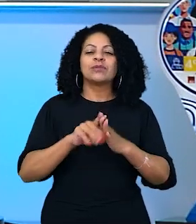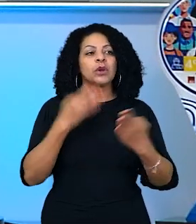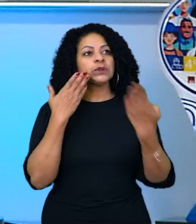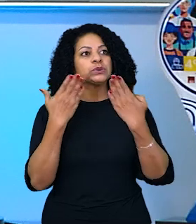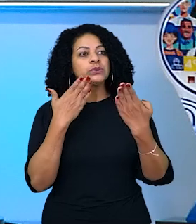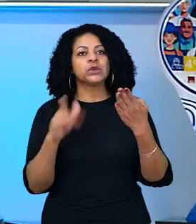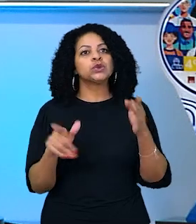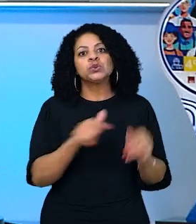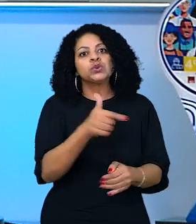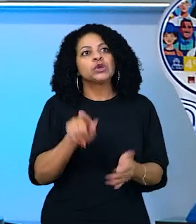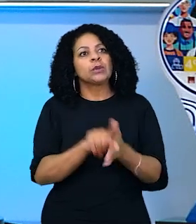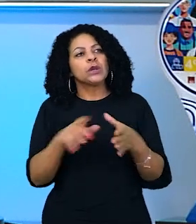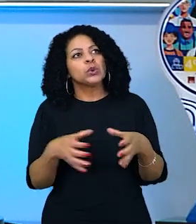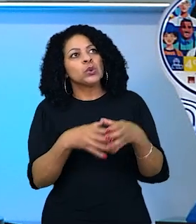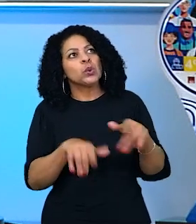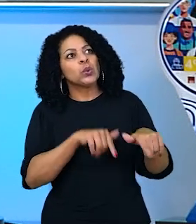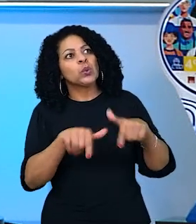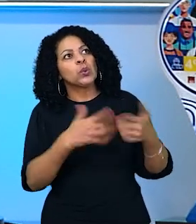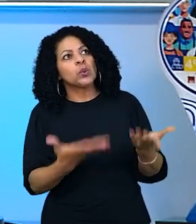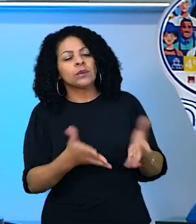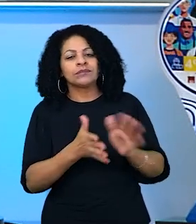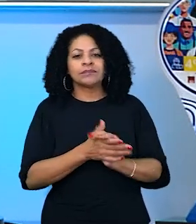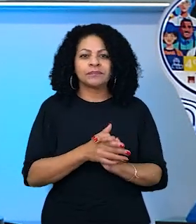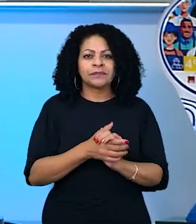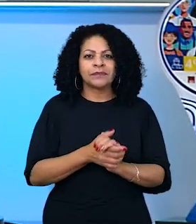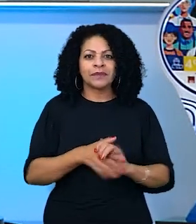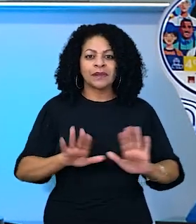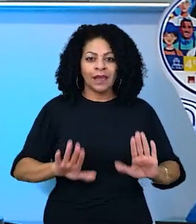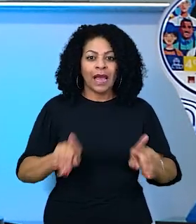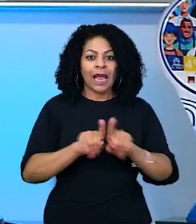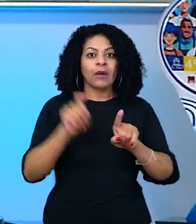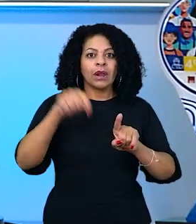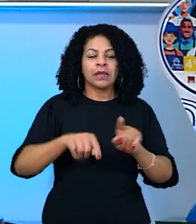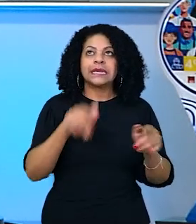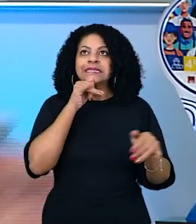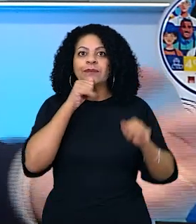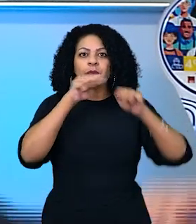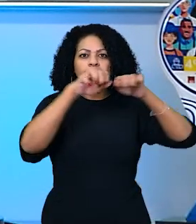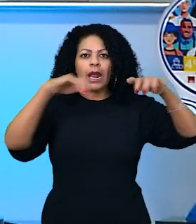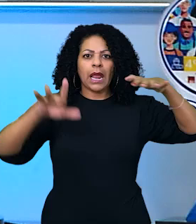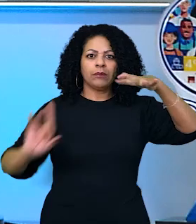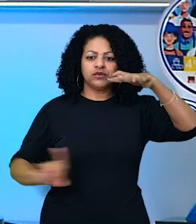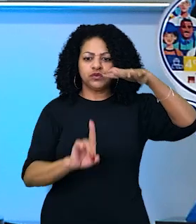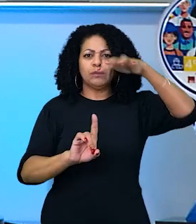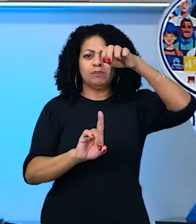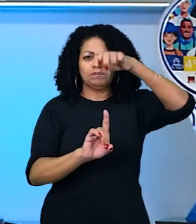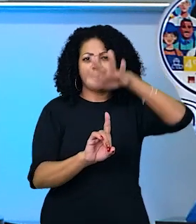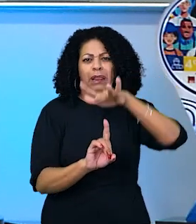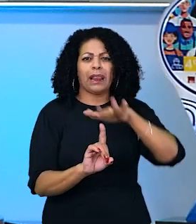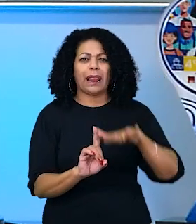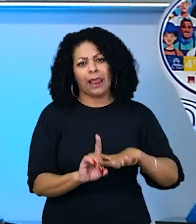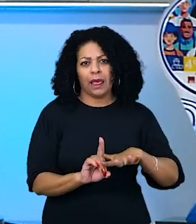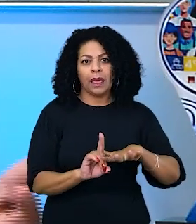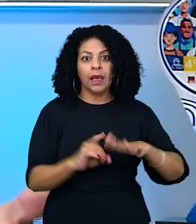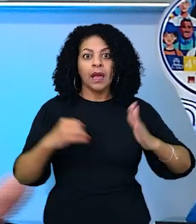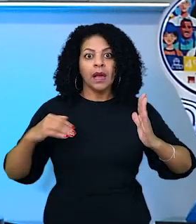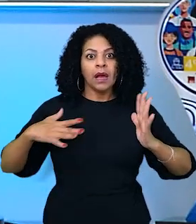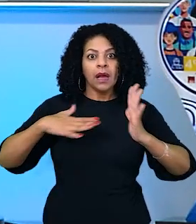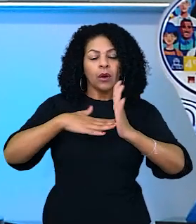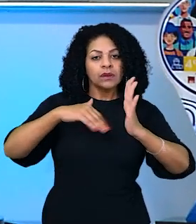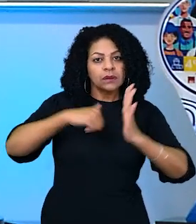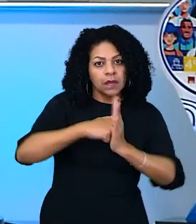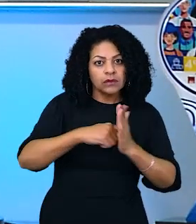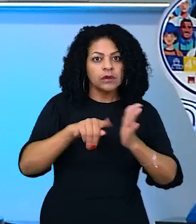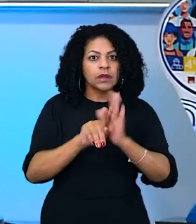fazia parte dos riscos. Ou seja, você tem aquele risco físico, que é aquele de cair um teto ou acontecer algum acidente conosco provocado por